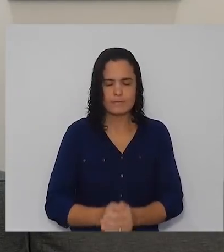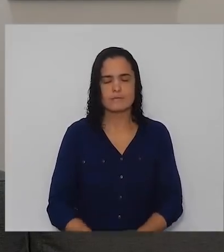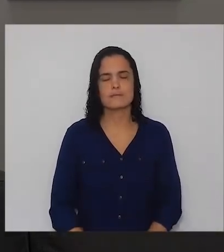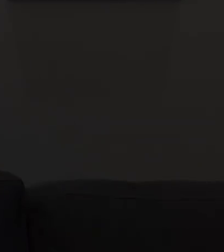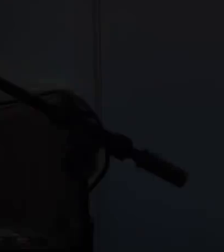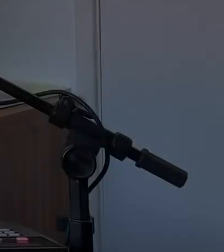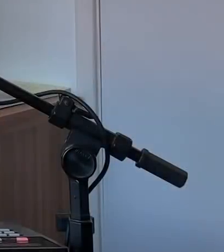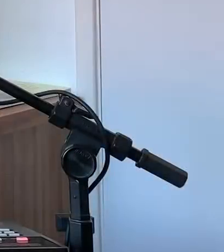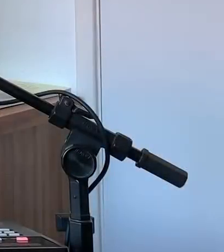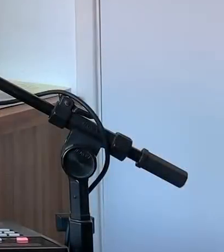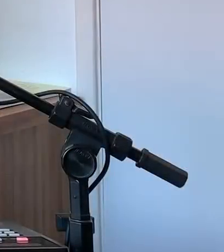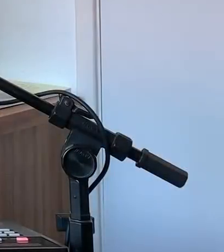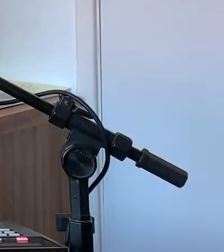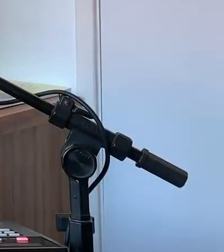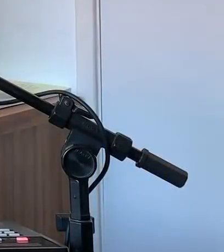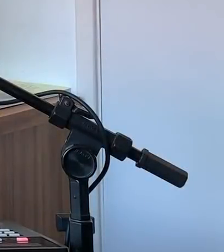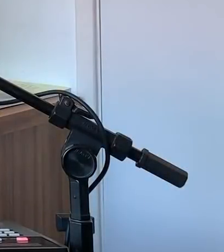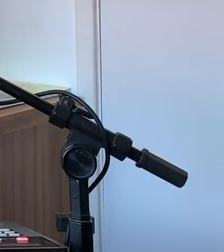Amém.